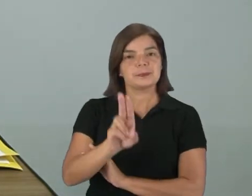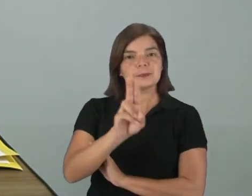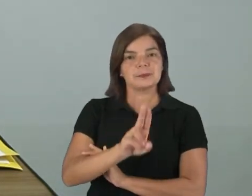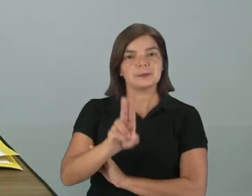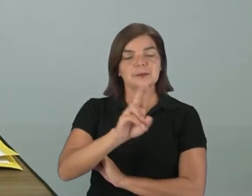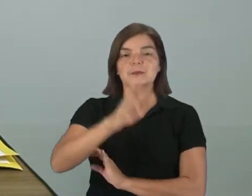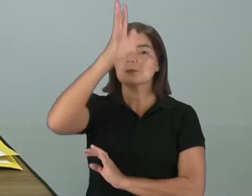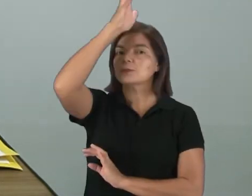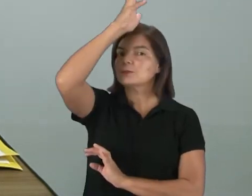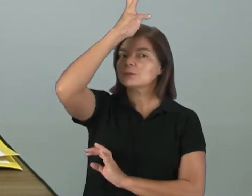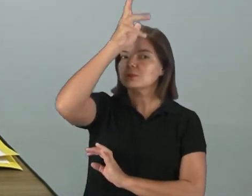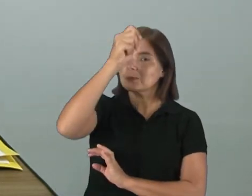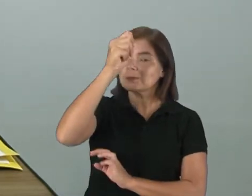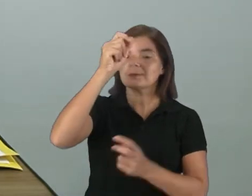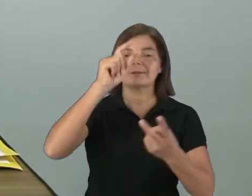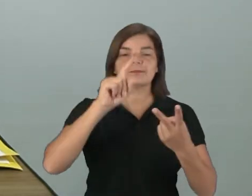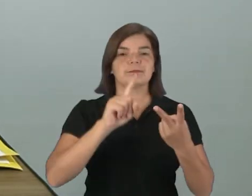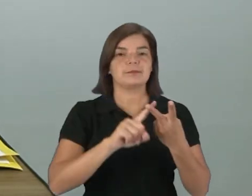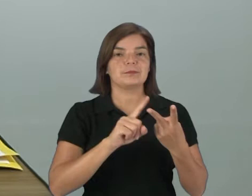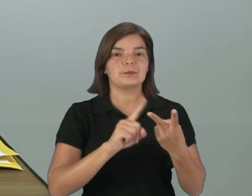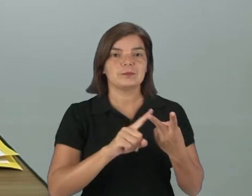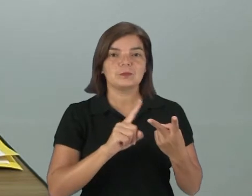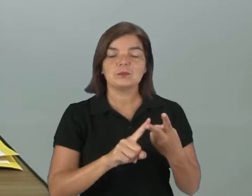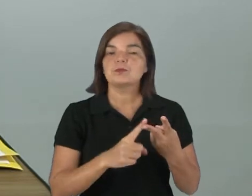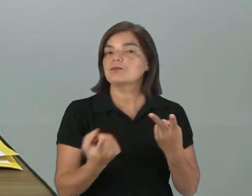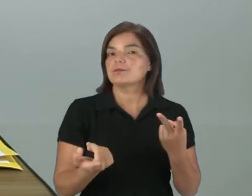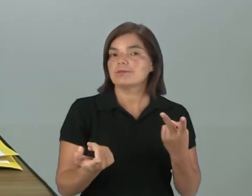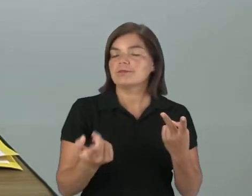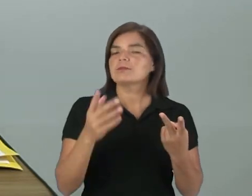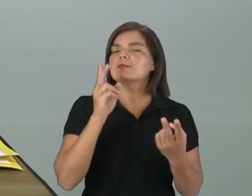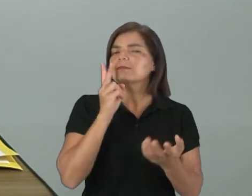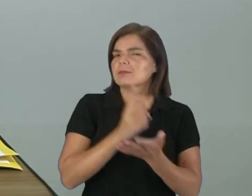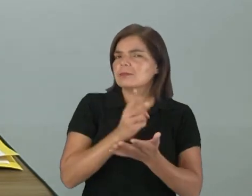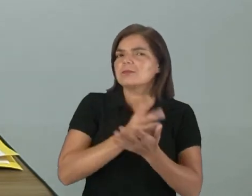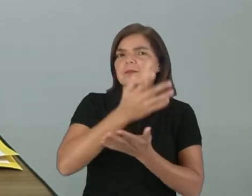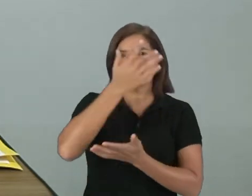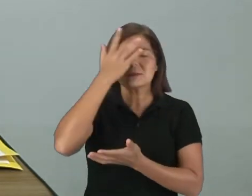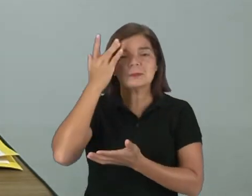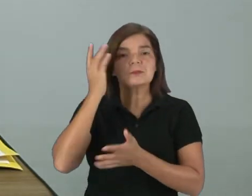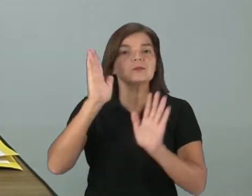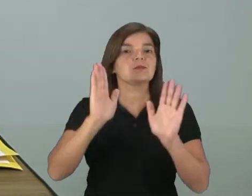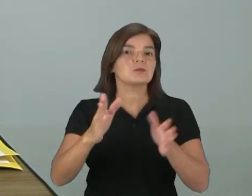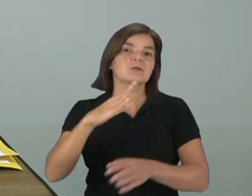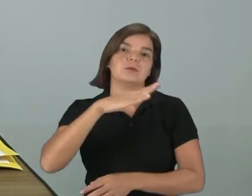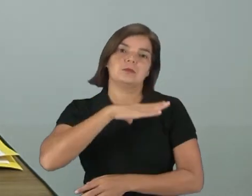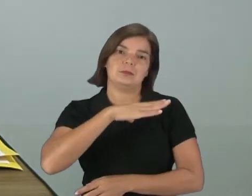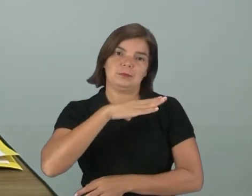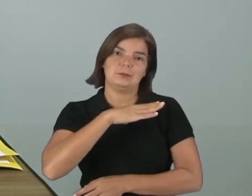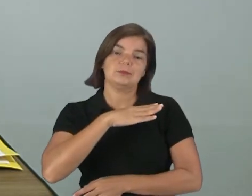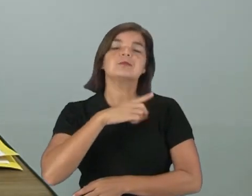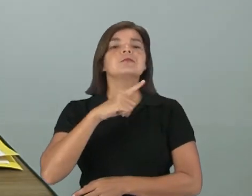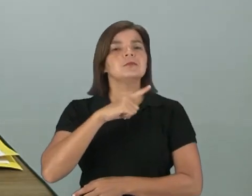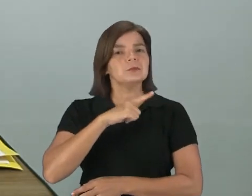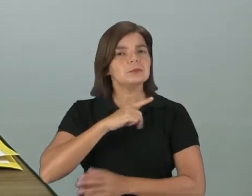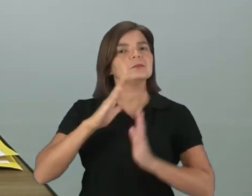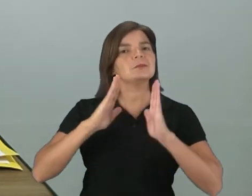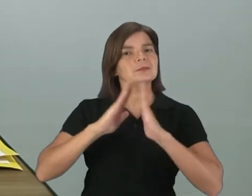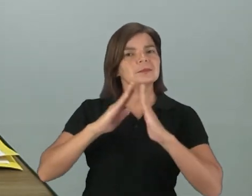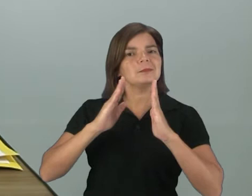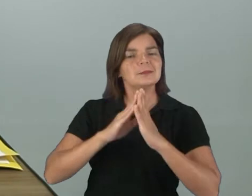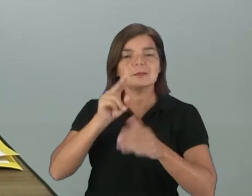os frangos, os frangos, né, geralmente pessoas na cidade também têm essa criação.